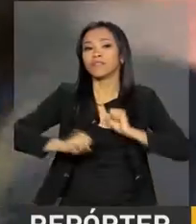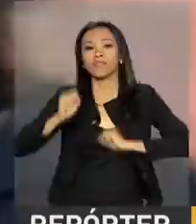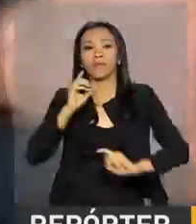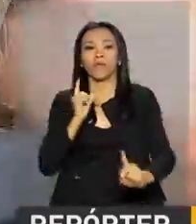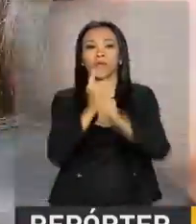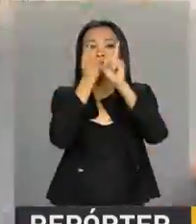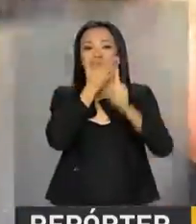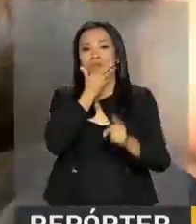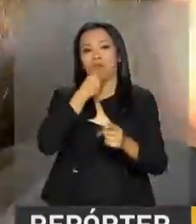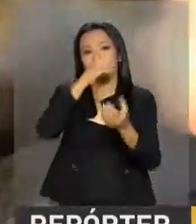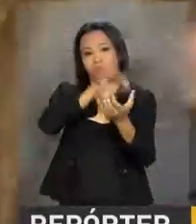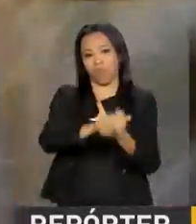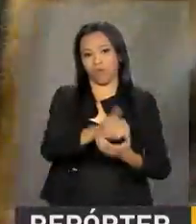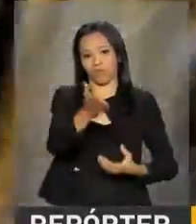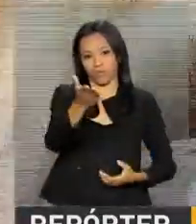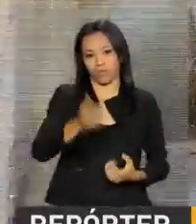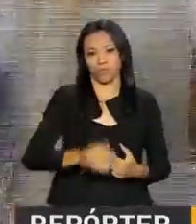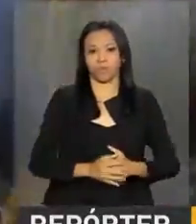marido.